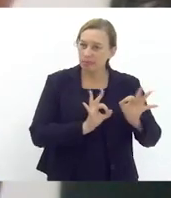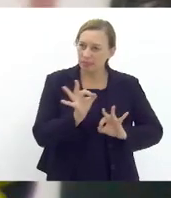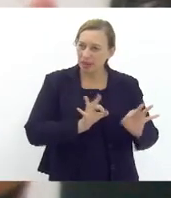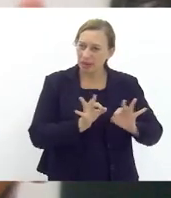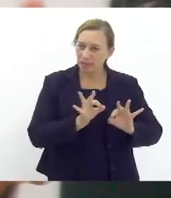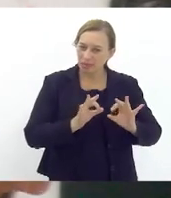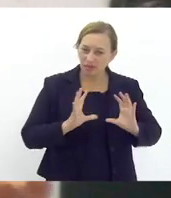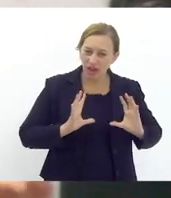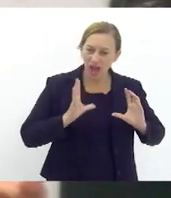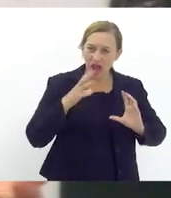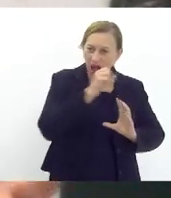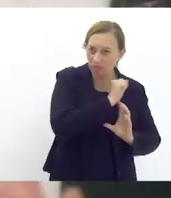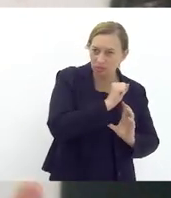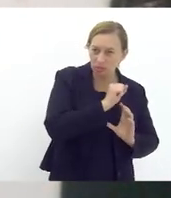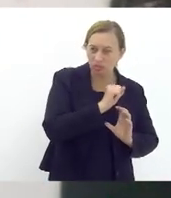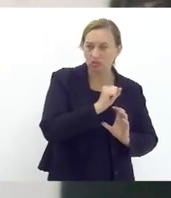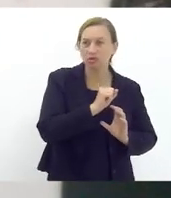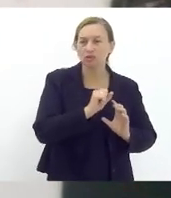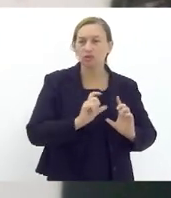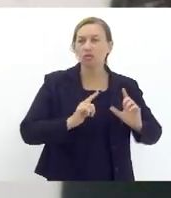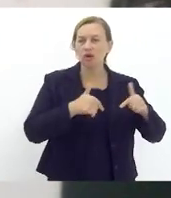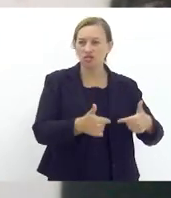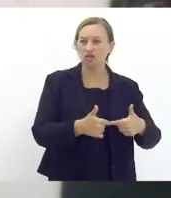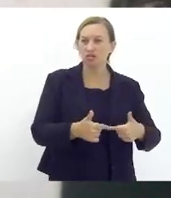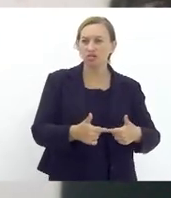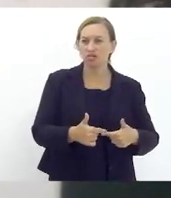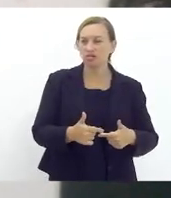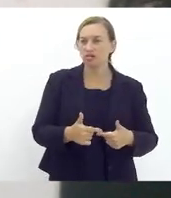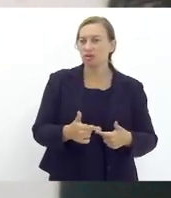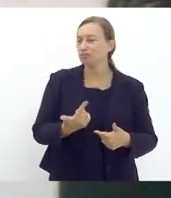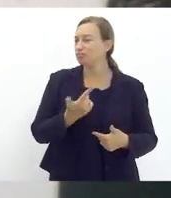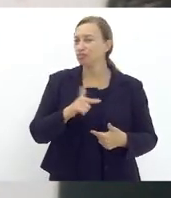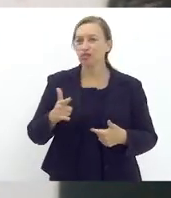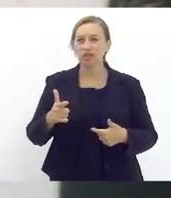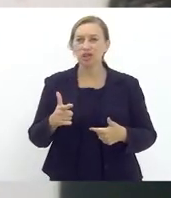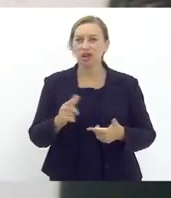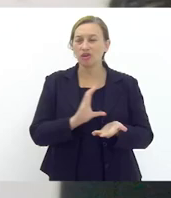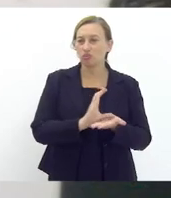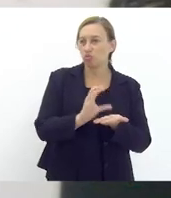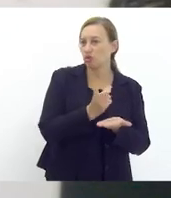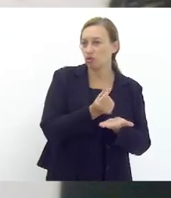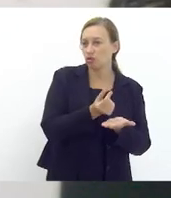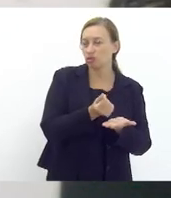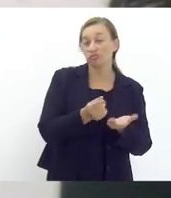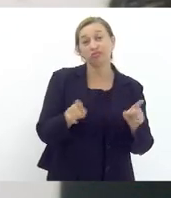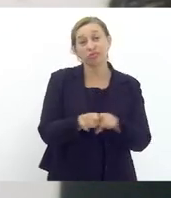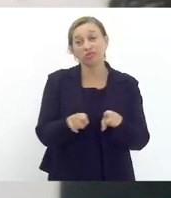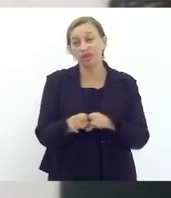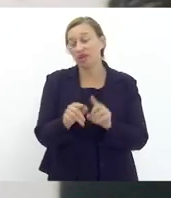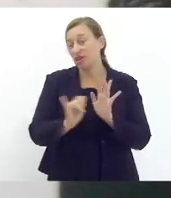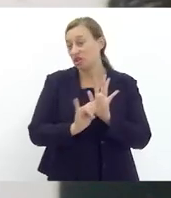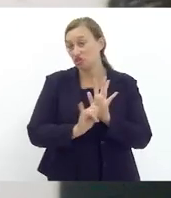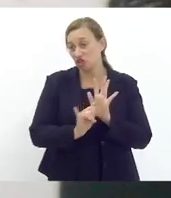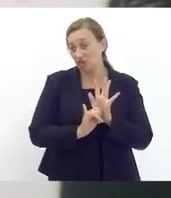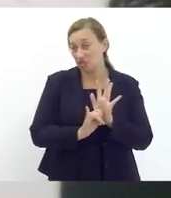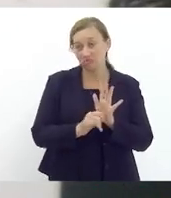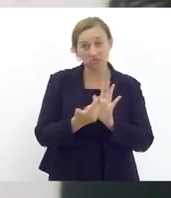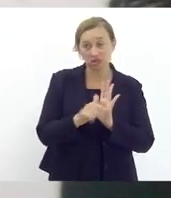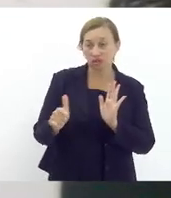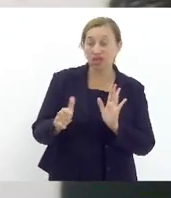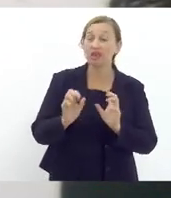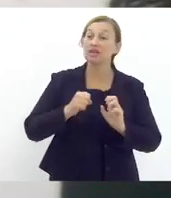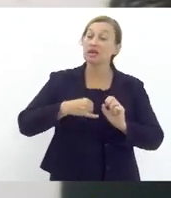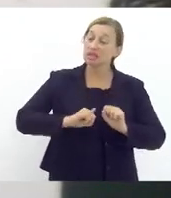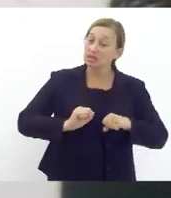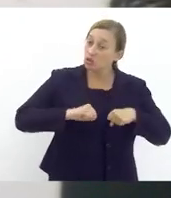básico e pragmático até não vai ter recurso E aí não vai ter edital Então se dedicar